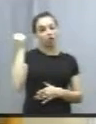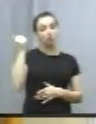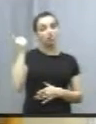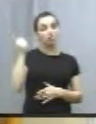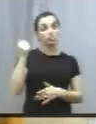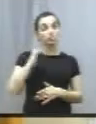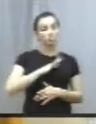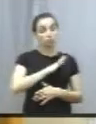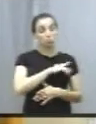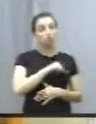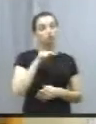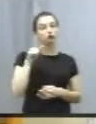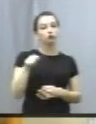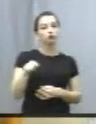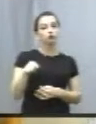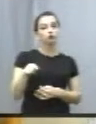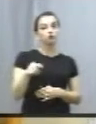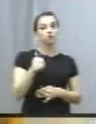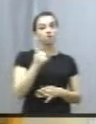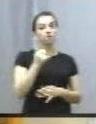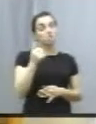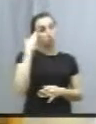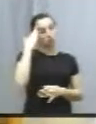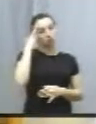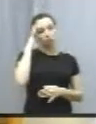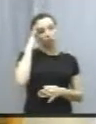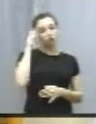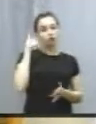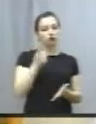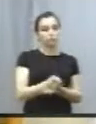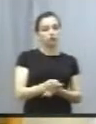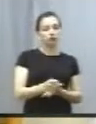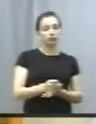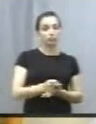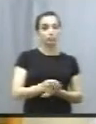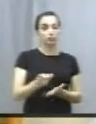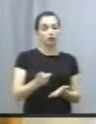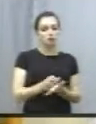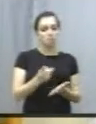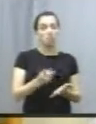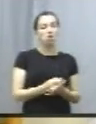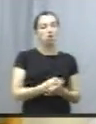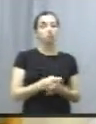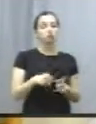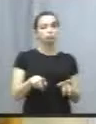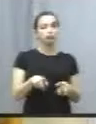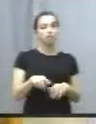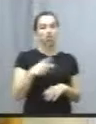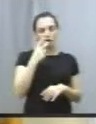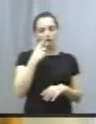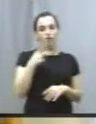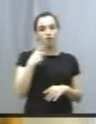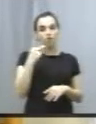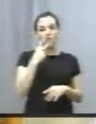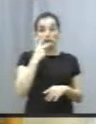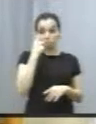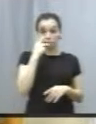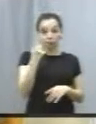vossa pessoa, minha intenção não foi atingi-lo. Tá, e falo isso olhando na sua cara. Tá?